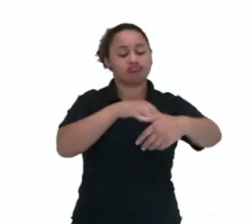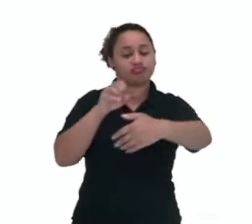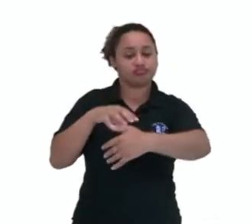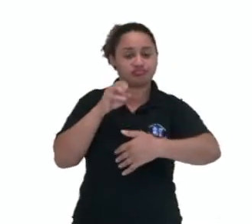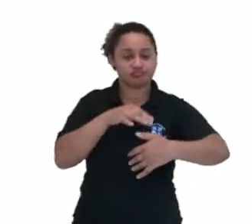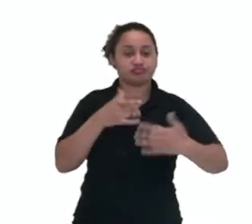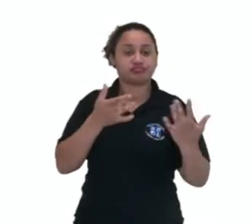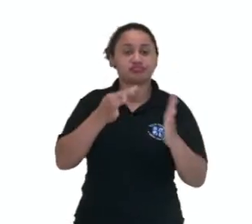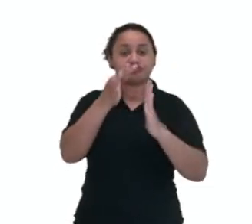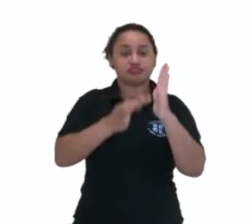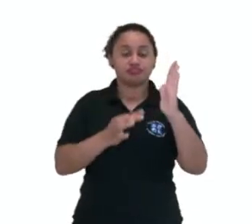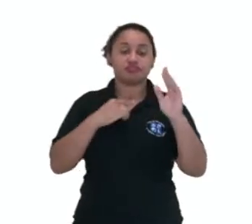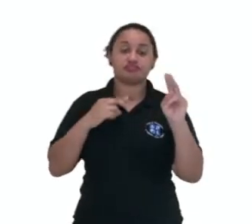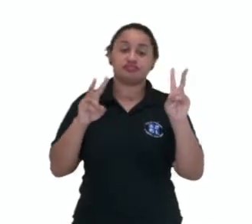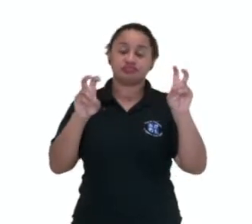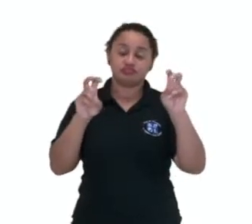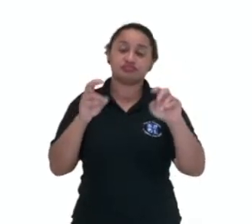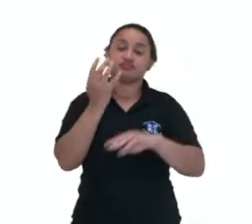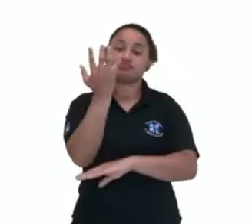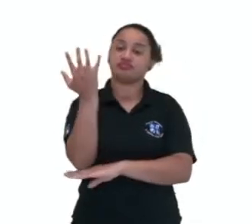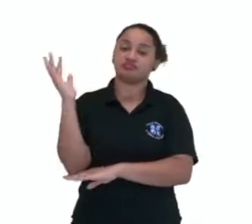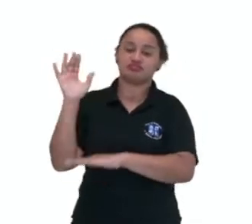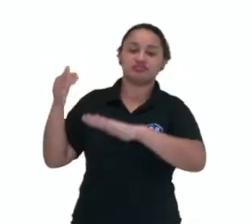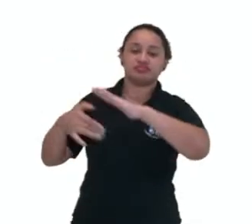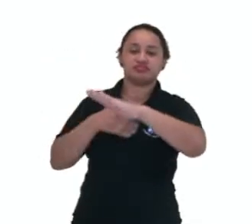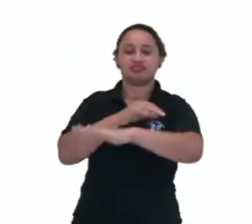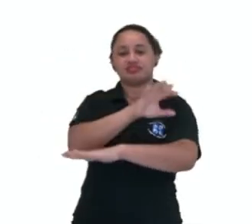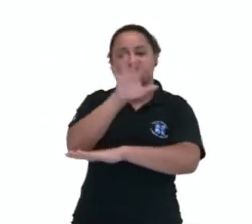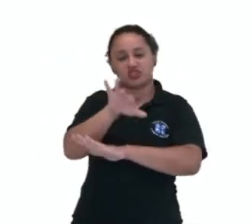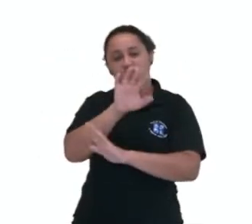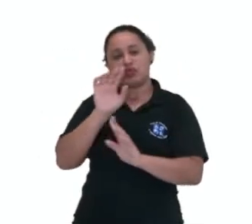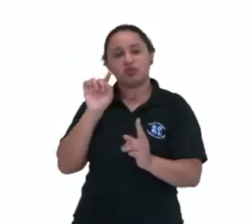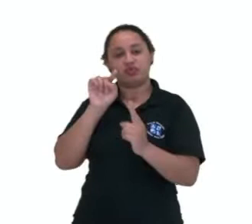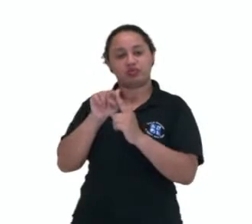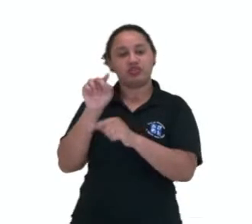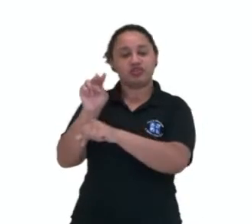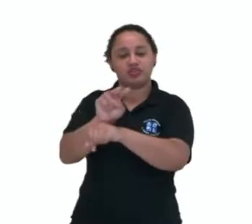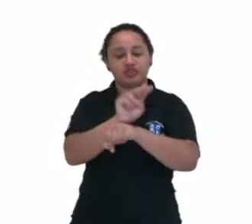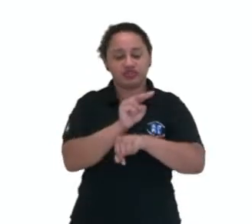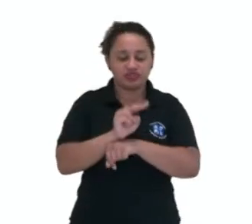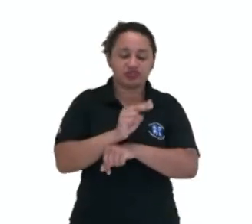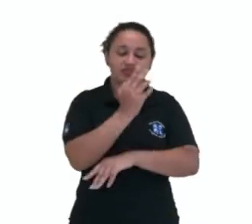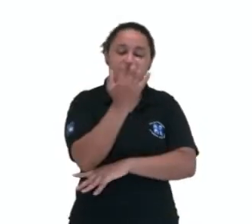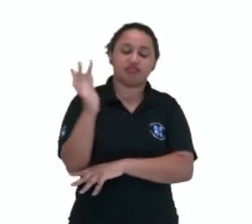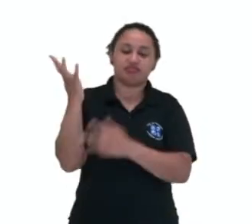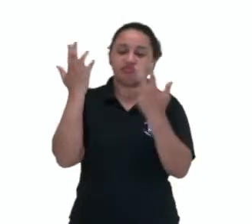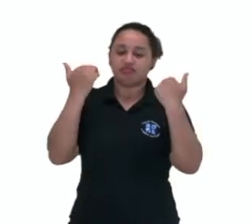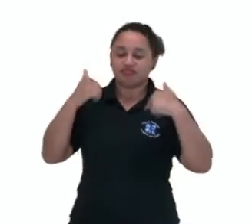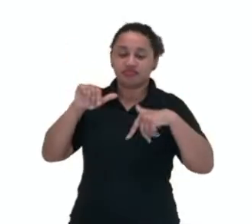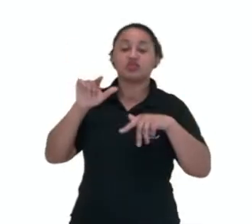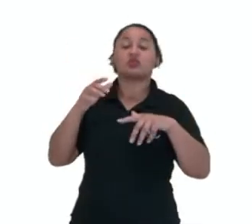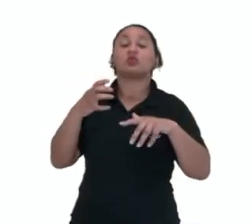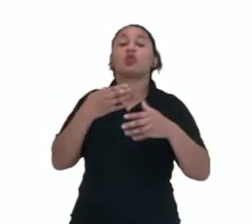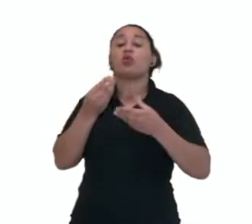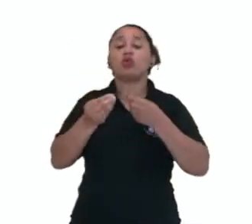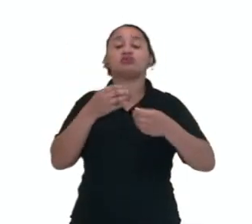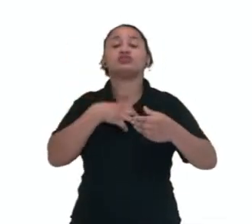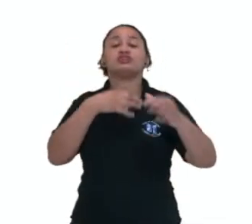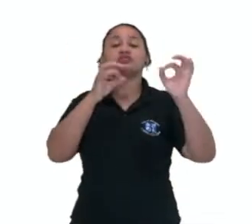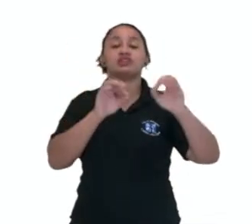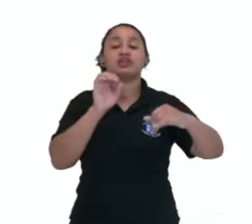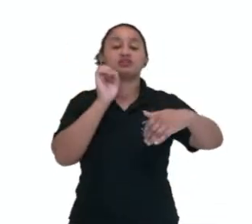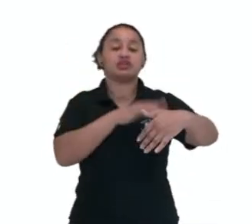esse texto tem como tema a ecologia, seu objetivo é defender o cuidado com o meio ambiente por meio do descarte correto de